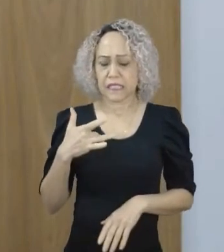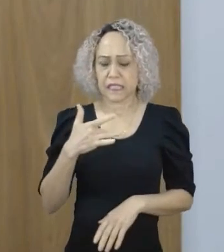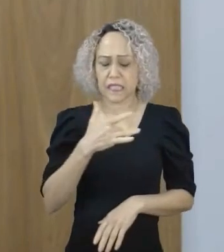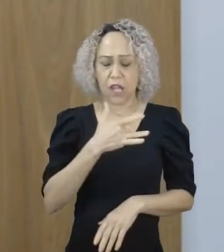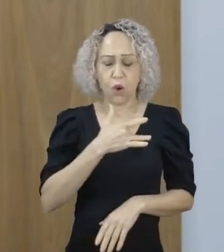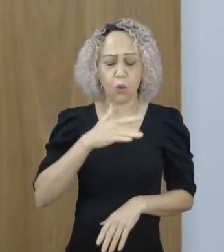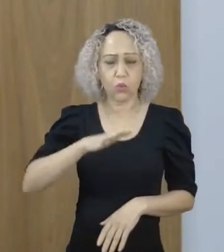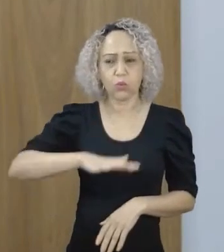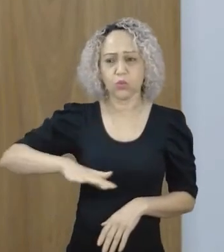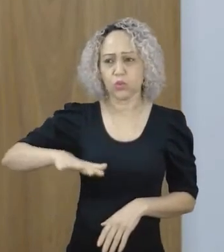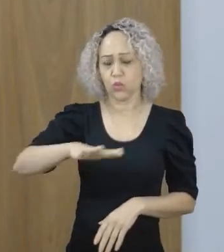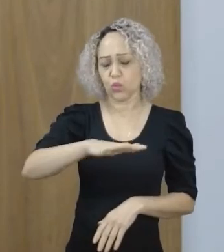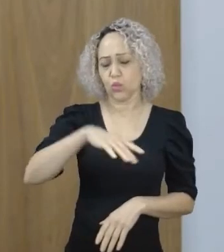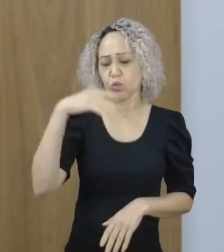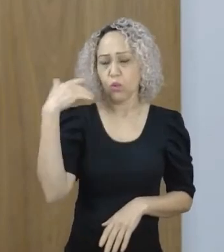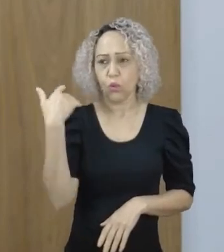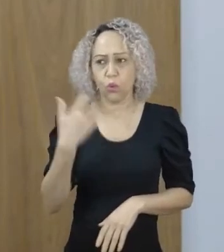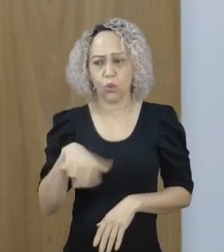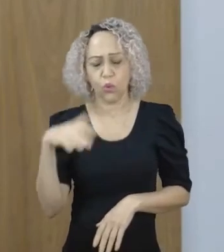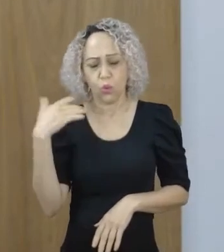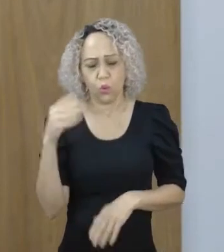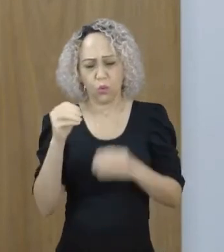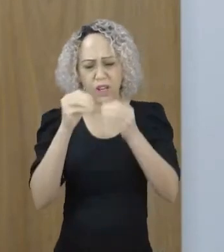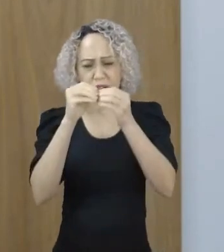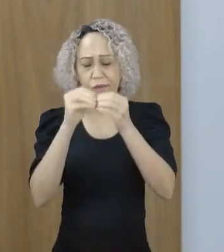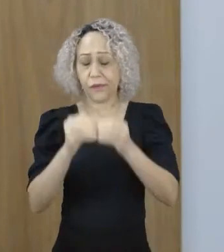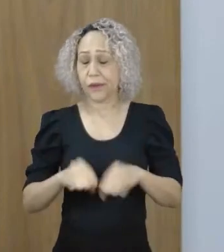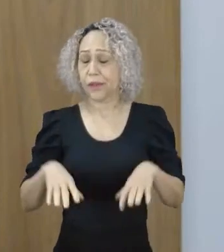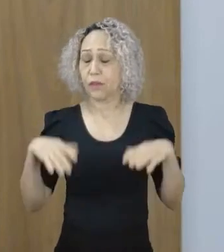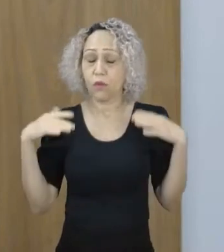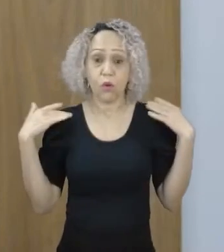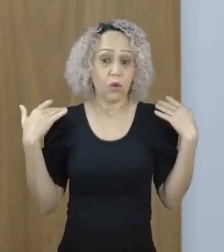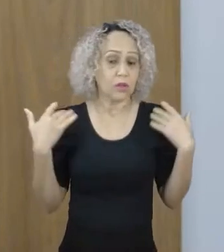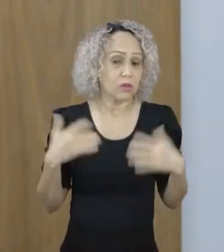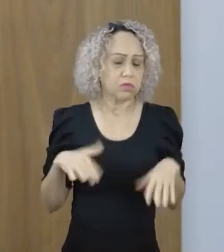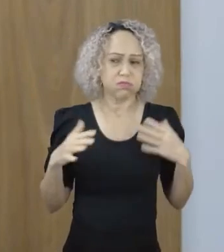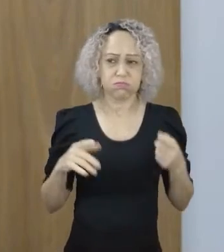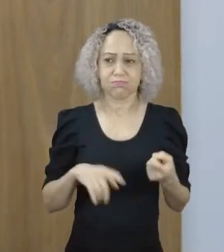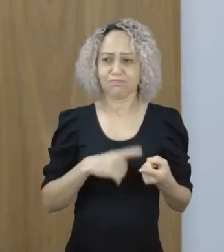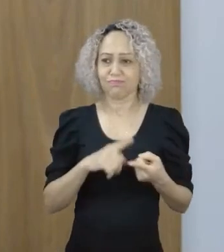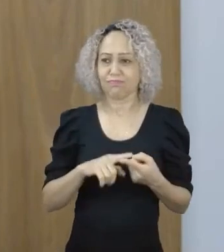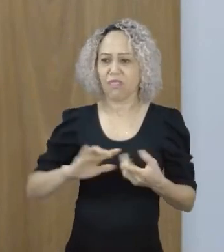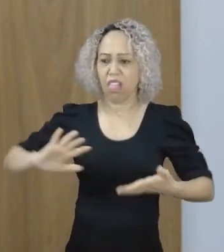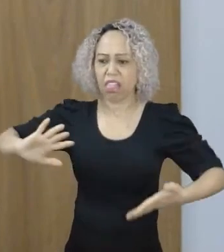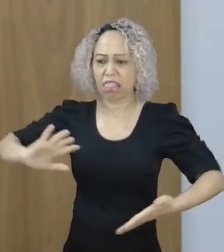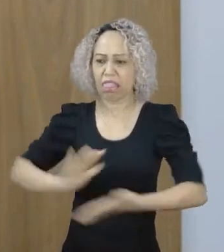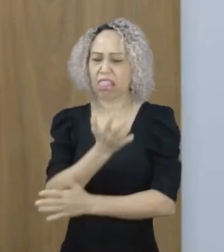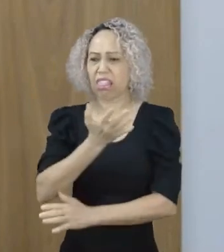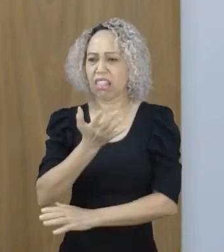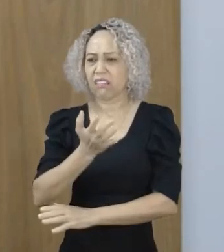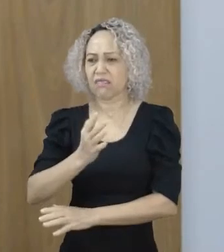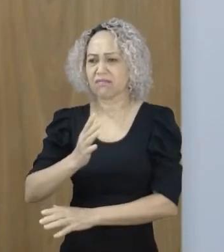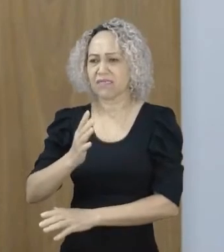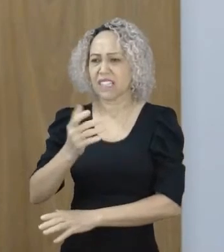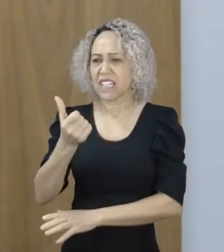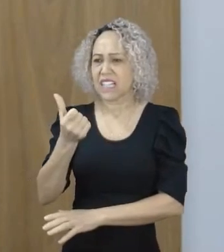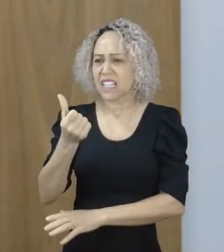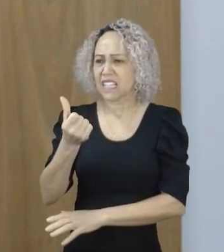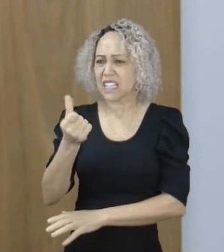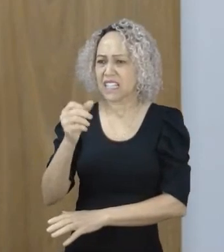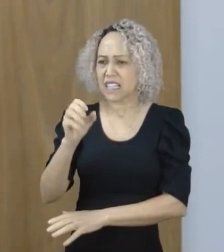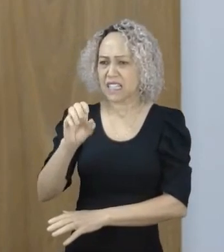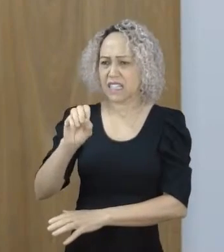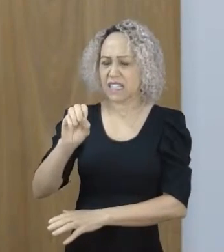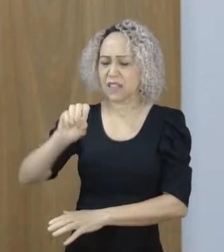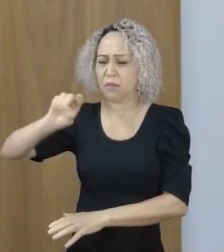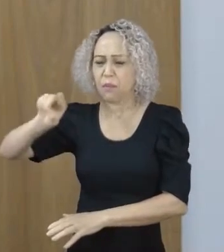gigantesca. E eu diria a você que, obviamente, o genocídio, mais de 700 mil vidas perdidas, o